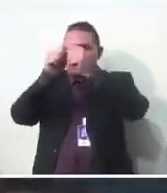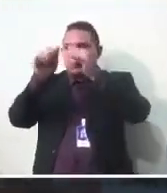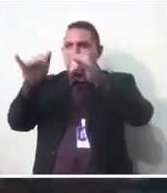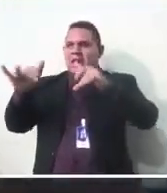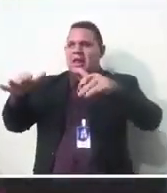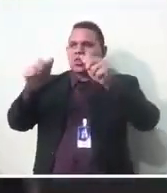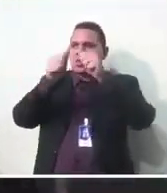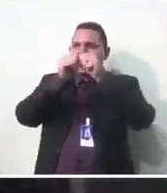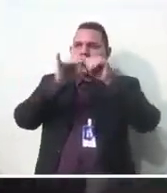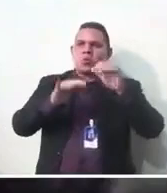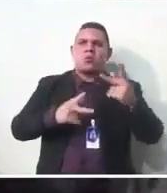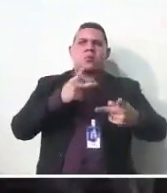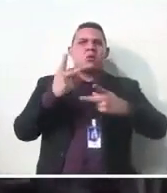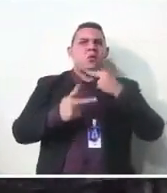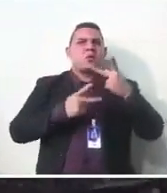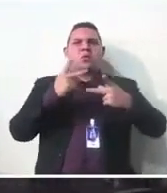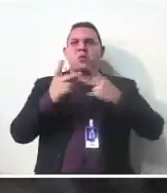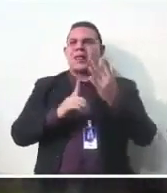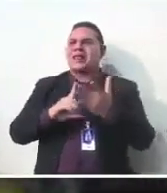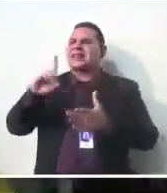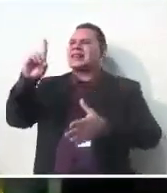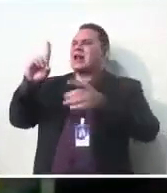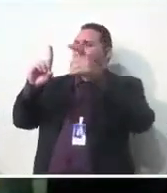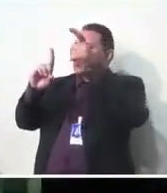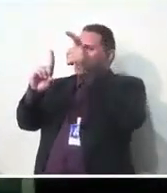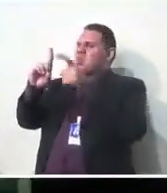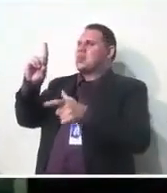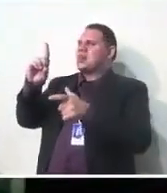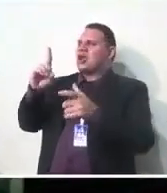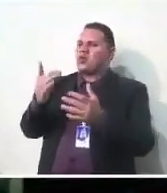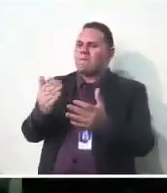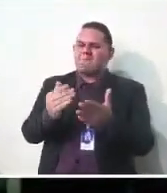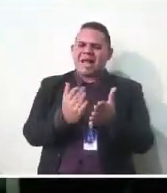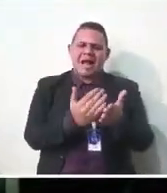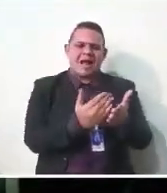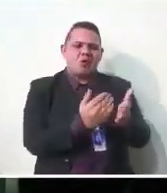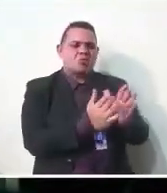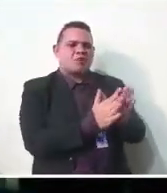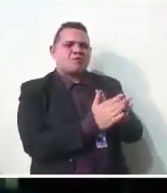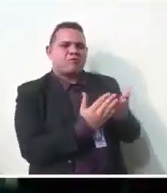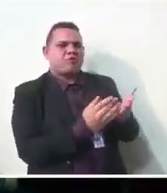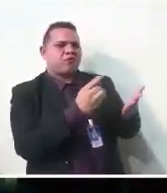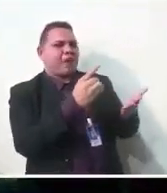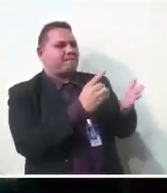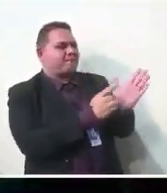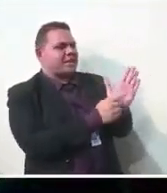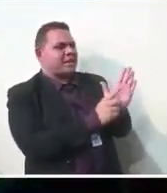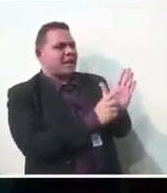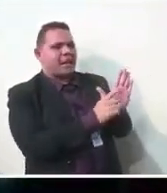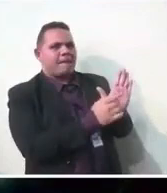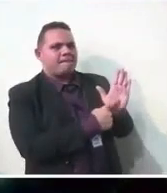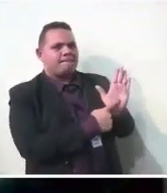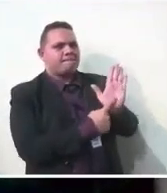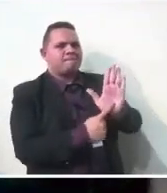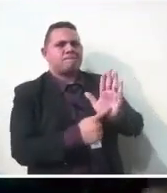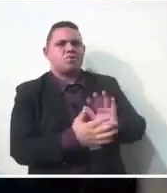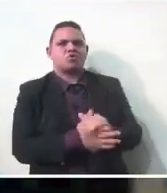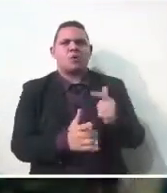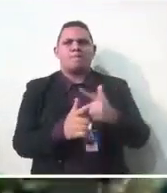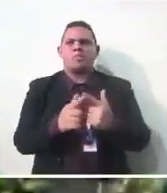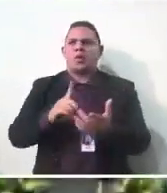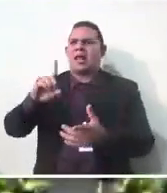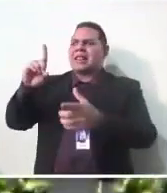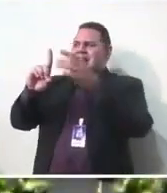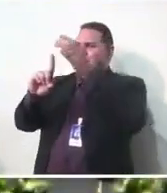a dizer: digno tu és de tomar o livro, de desatar o selo e de o ler, porque tu